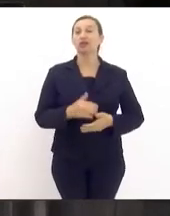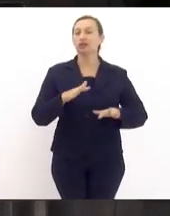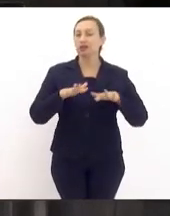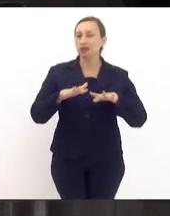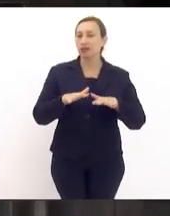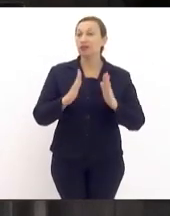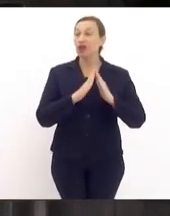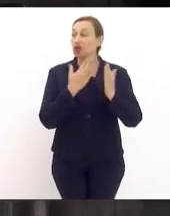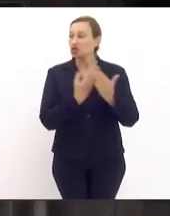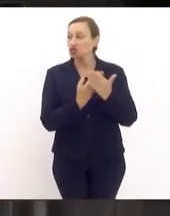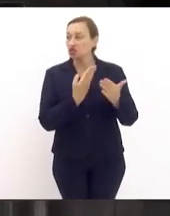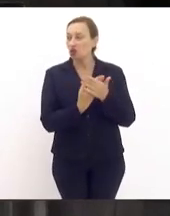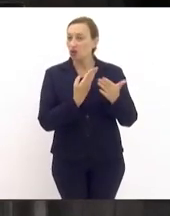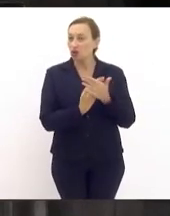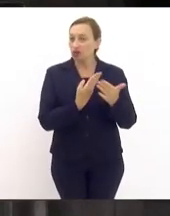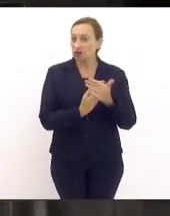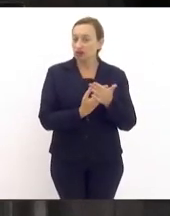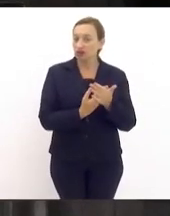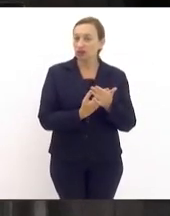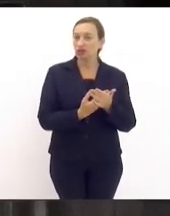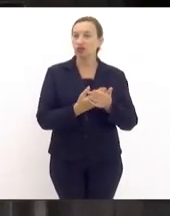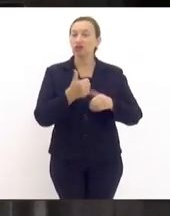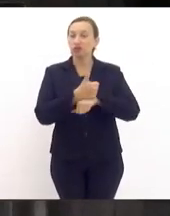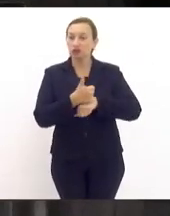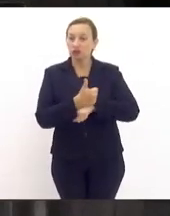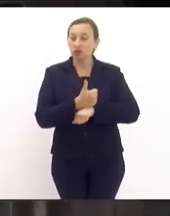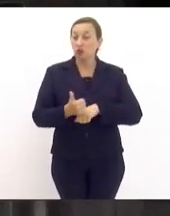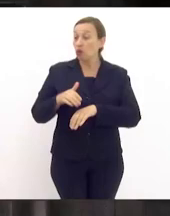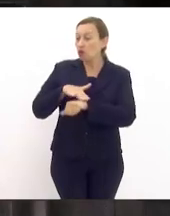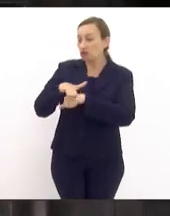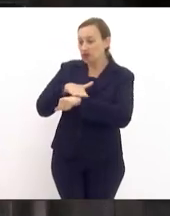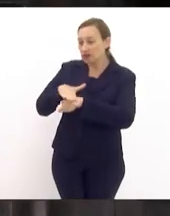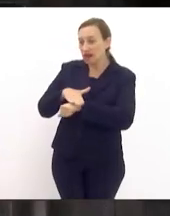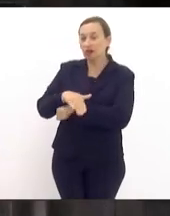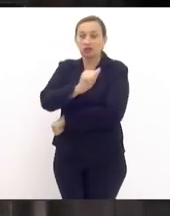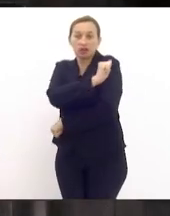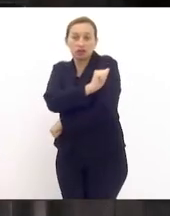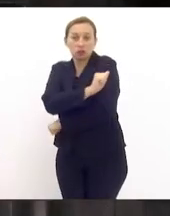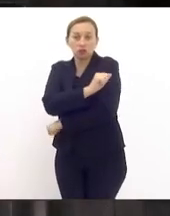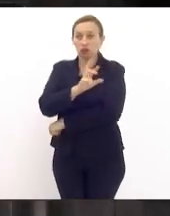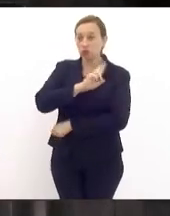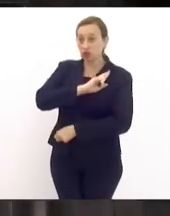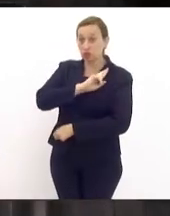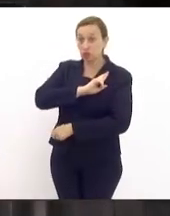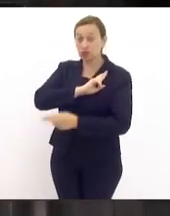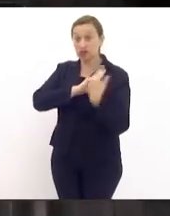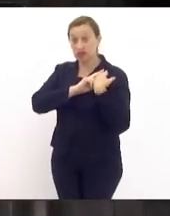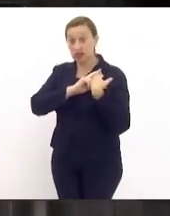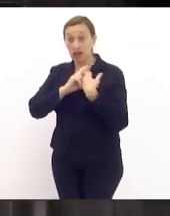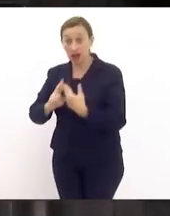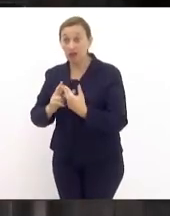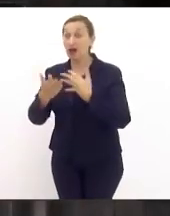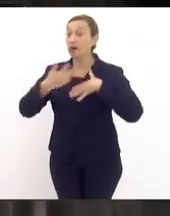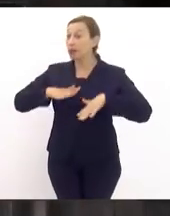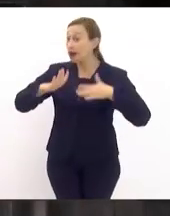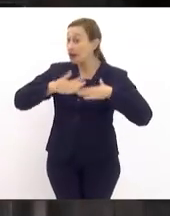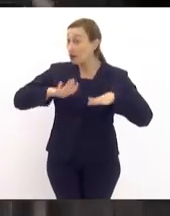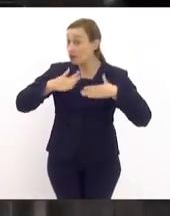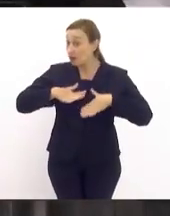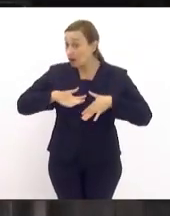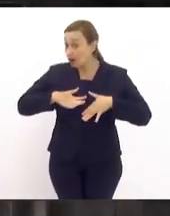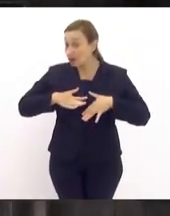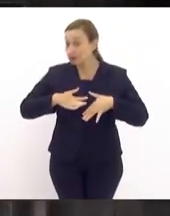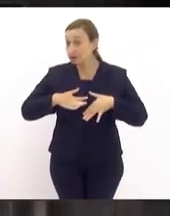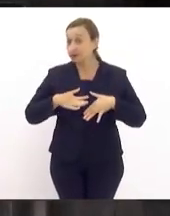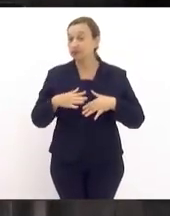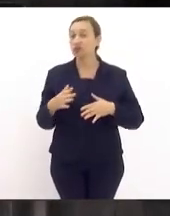para mobilizarem as comunidades escolares, conversarem com os estudantes, com os responsáveis, para tranquilizar e